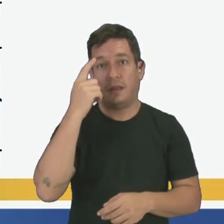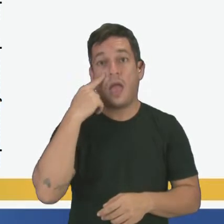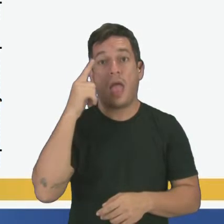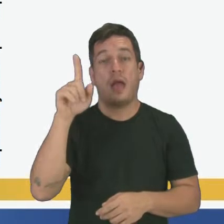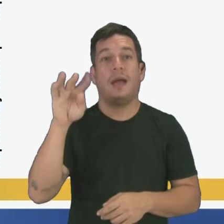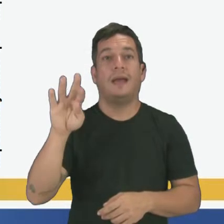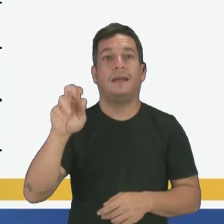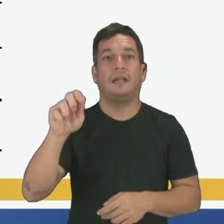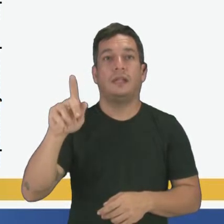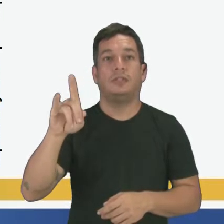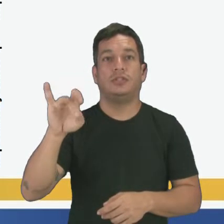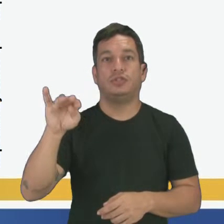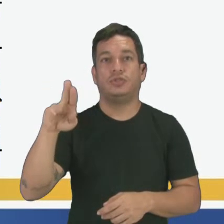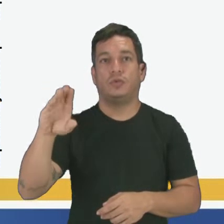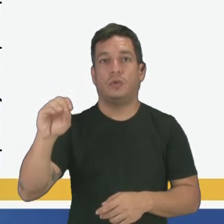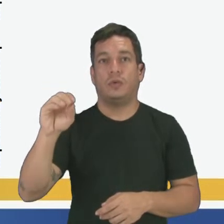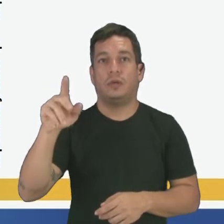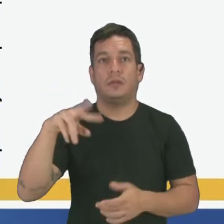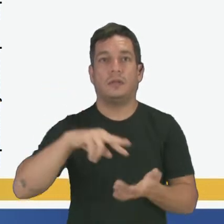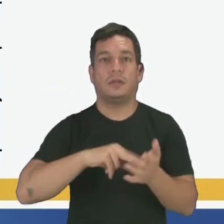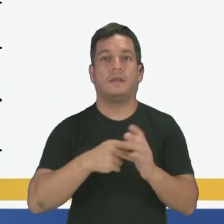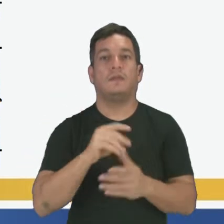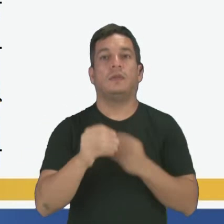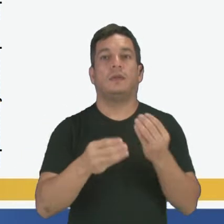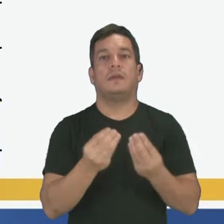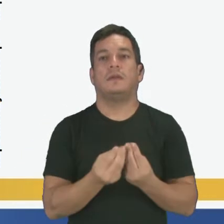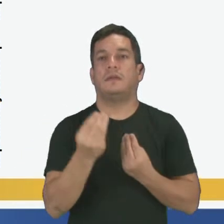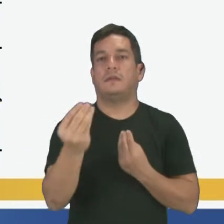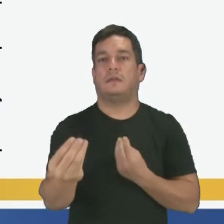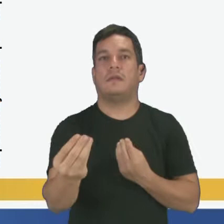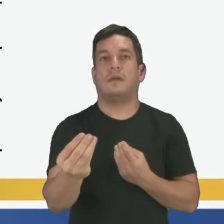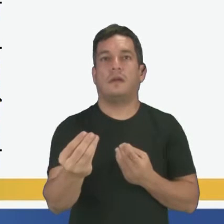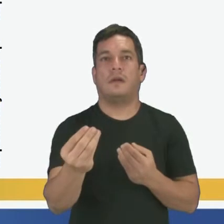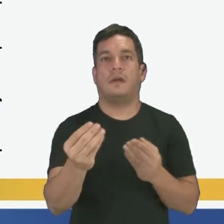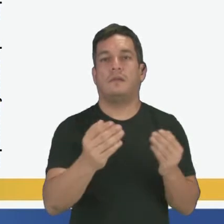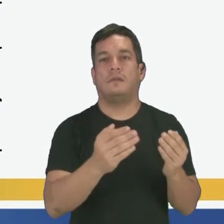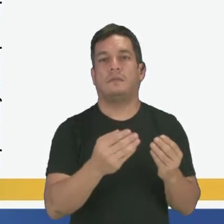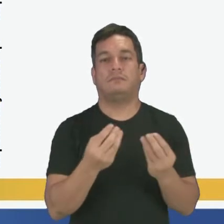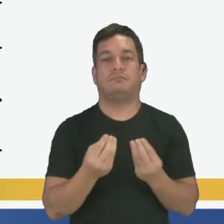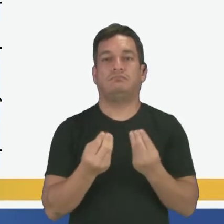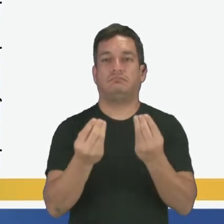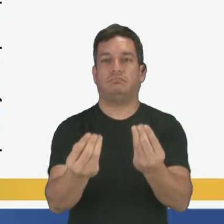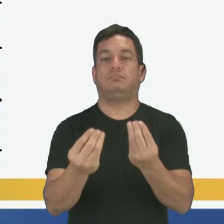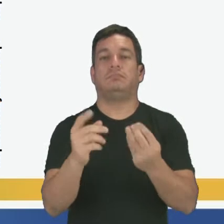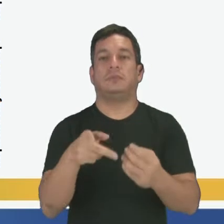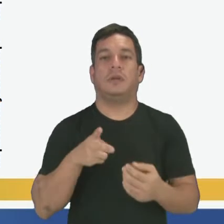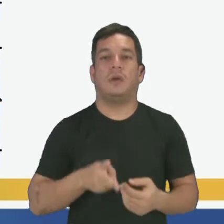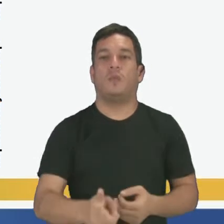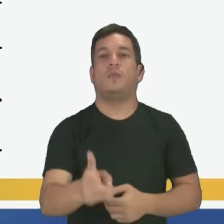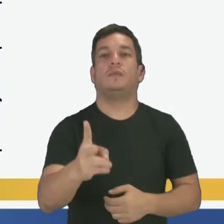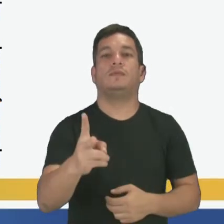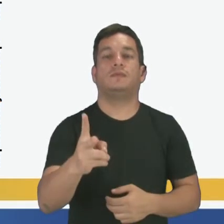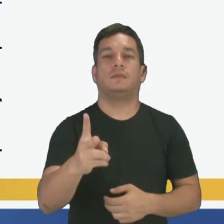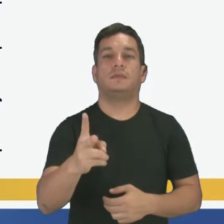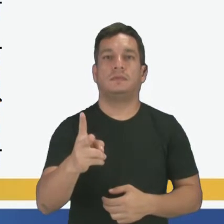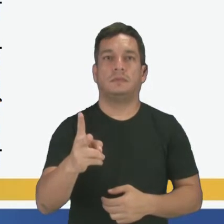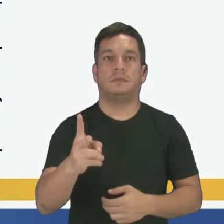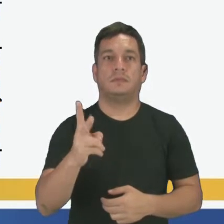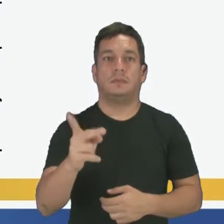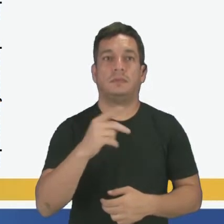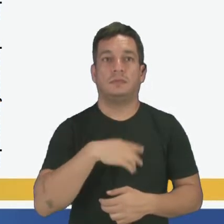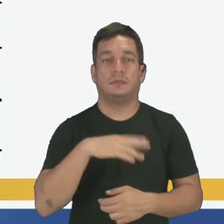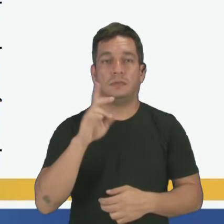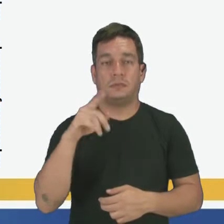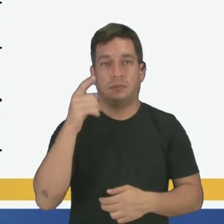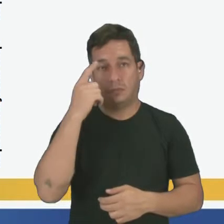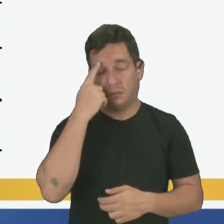tratare, que é o mesmo significado de entregar, passar adiante, é a continuidade ou permanência de